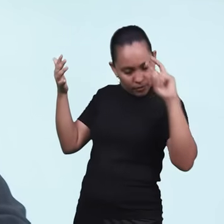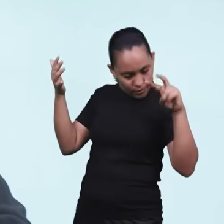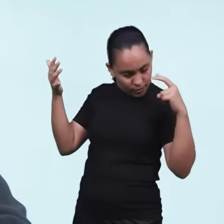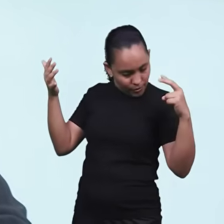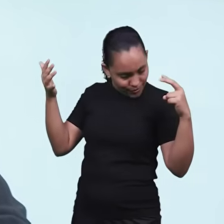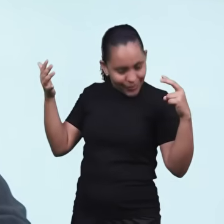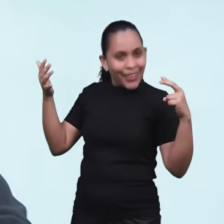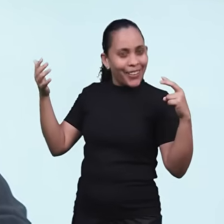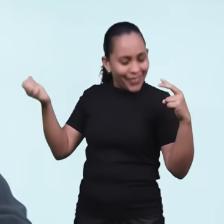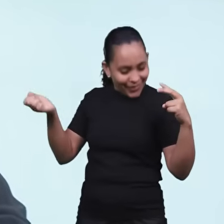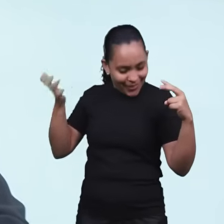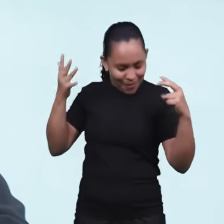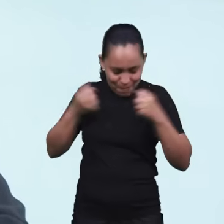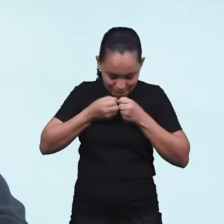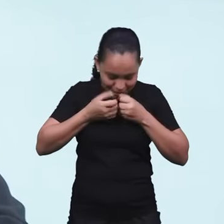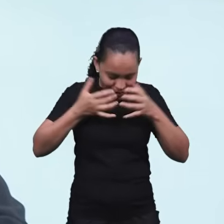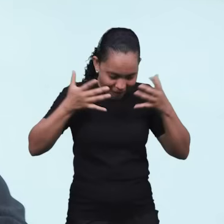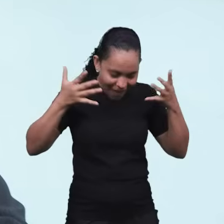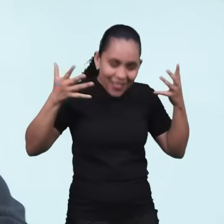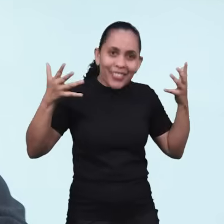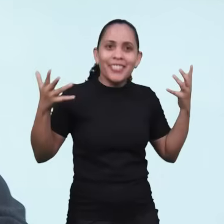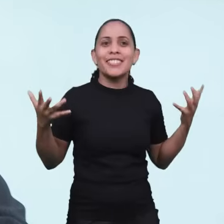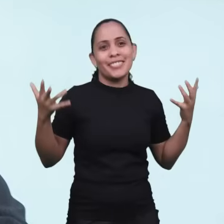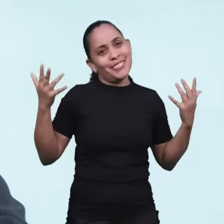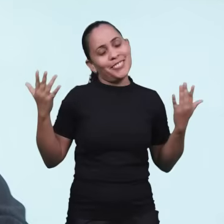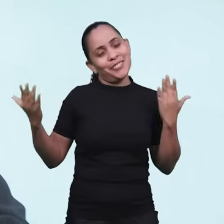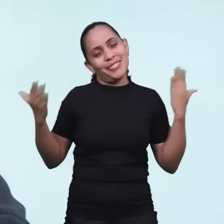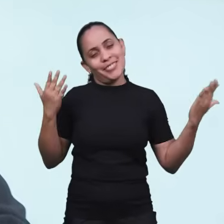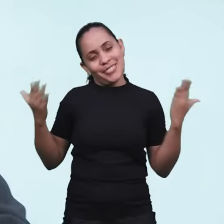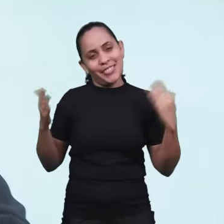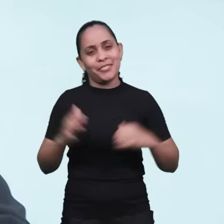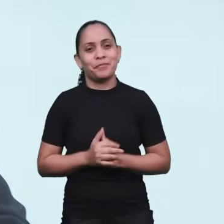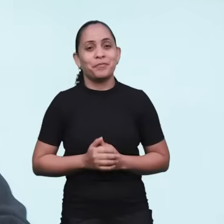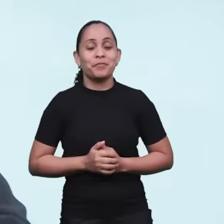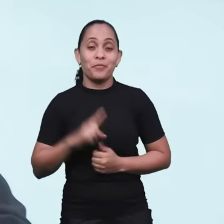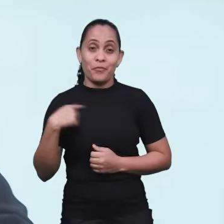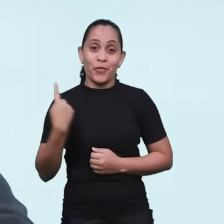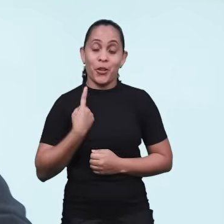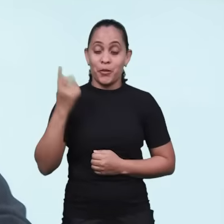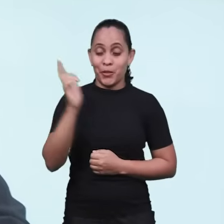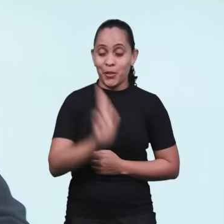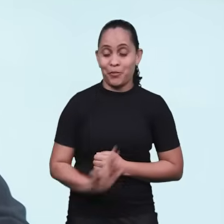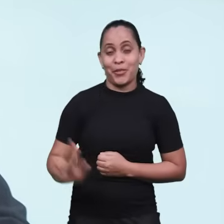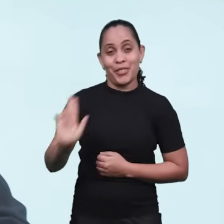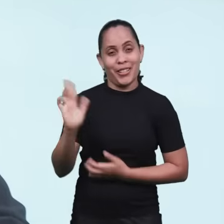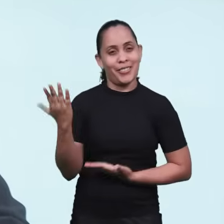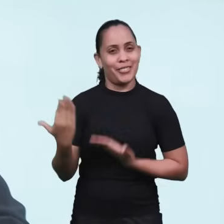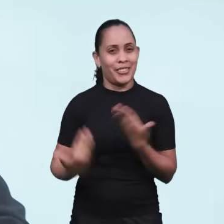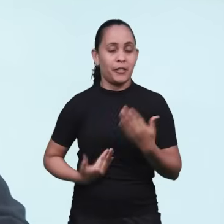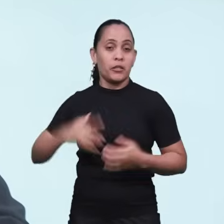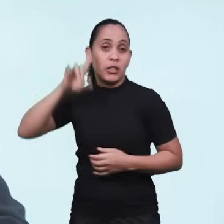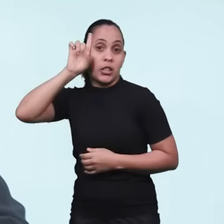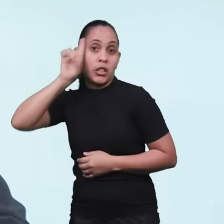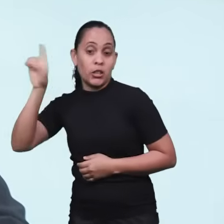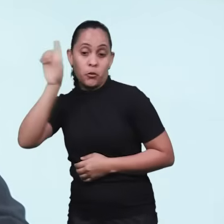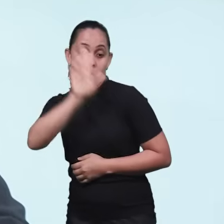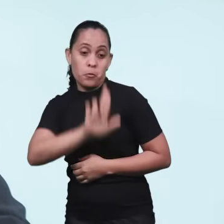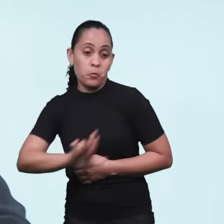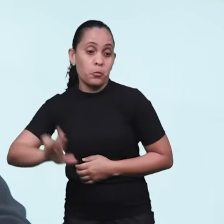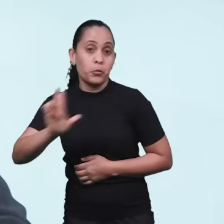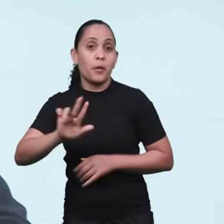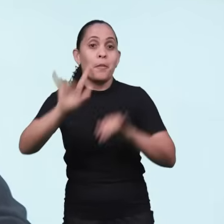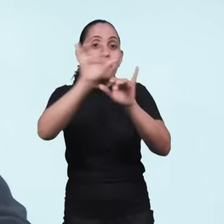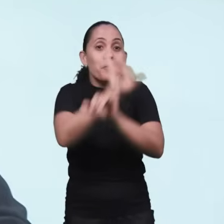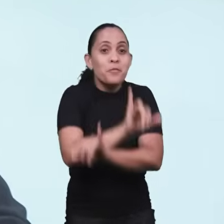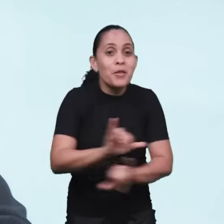seus seguidores, vós sois a luz do mundo, Jesus ensina que os seus servos são os instrumentos que